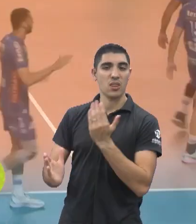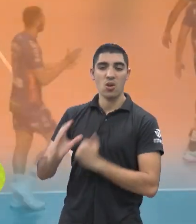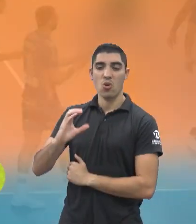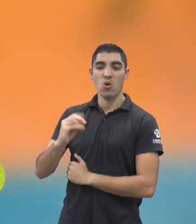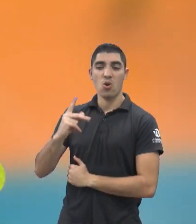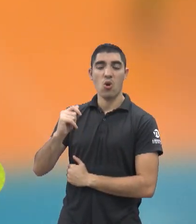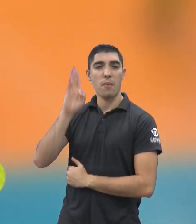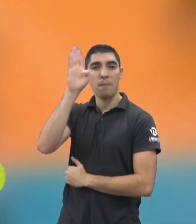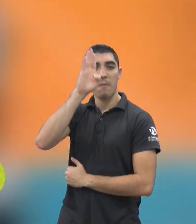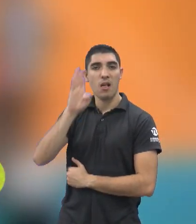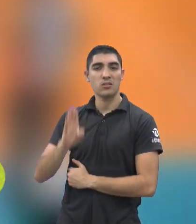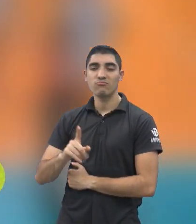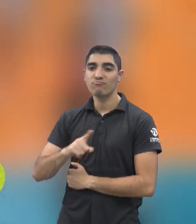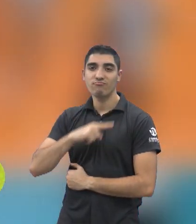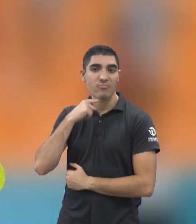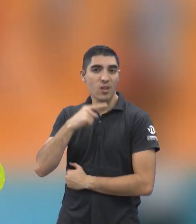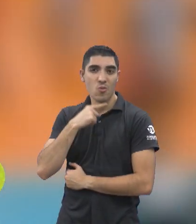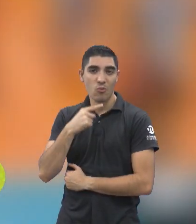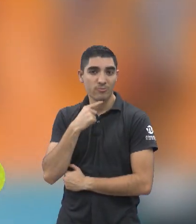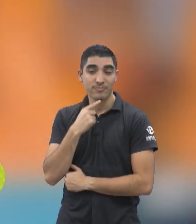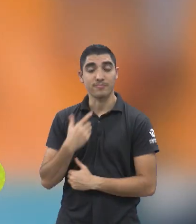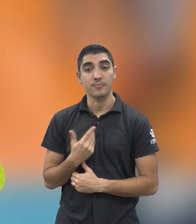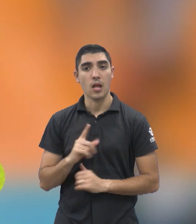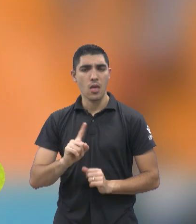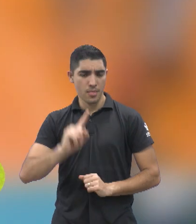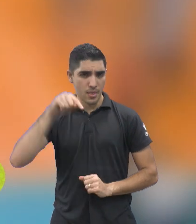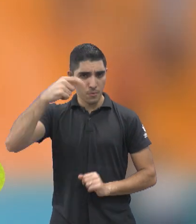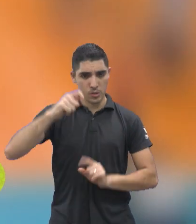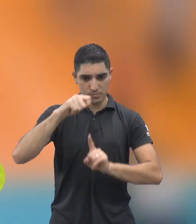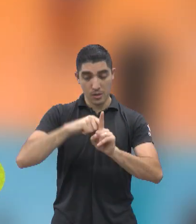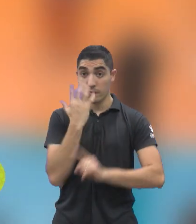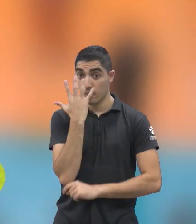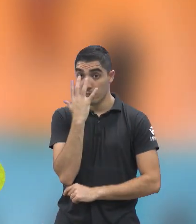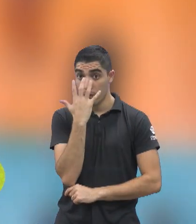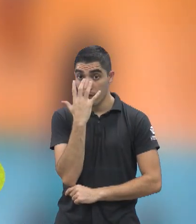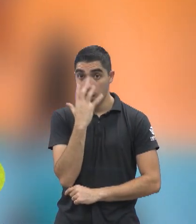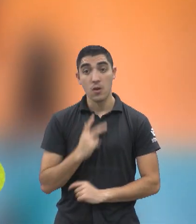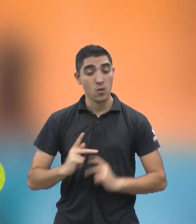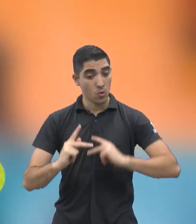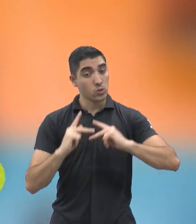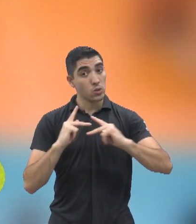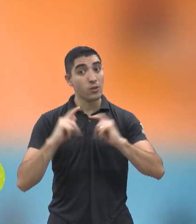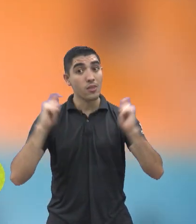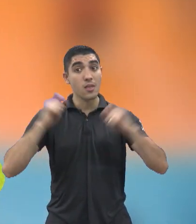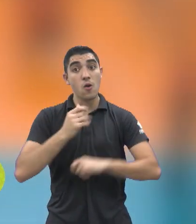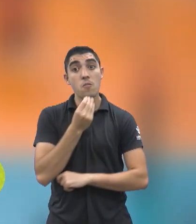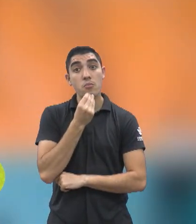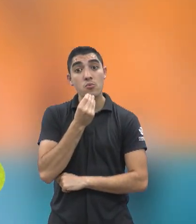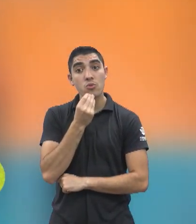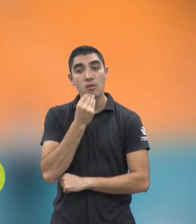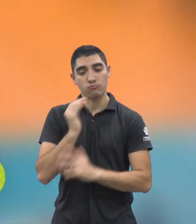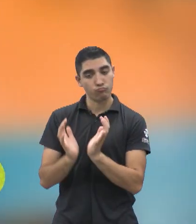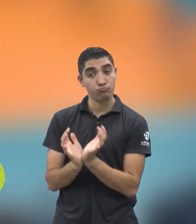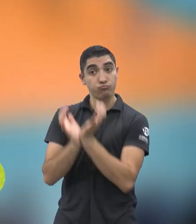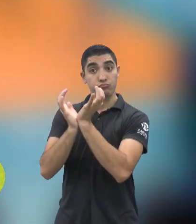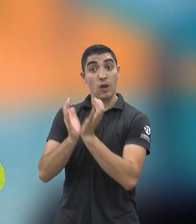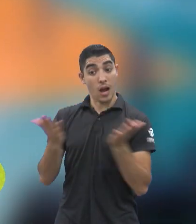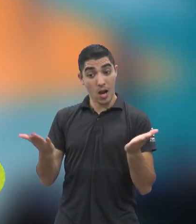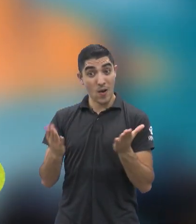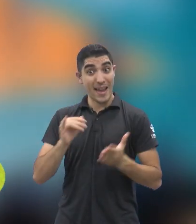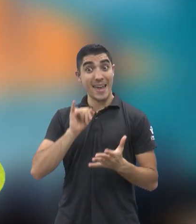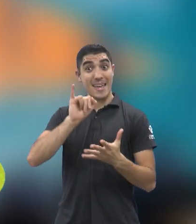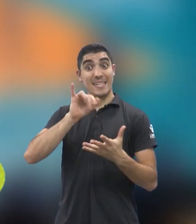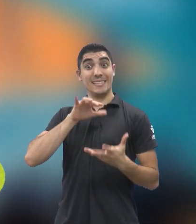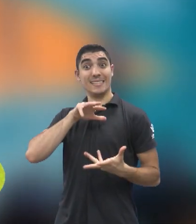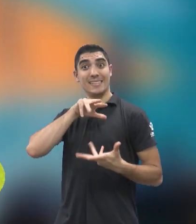título nacional. Já em fevereiro, mais uma oportunidade de levantar uma taça, desta vez internacional. O